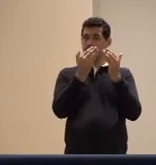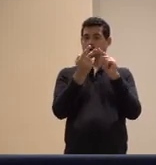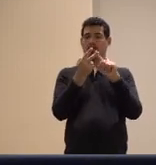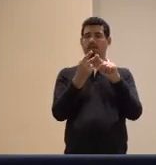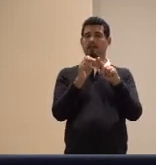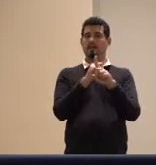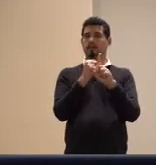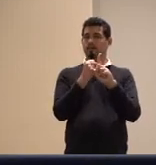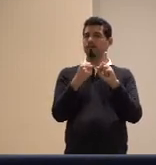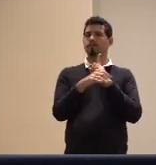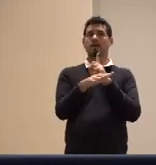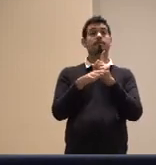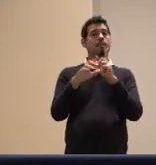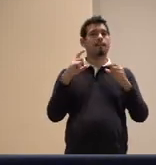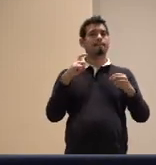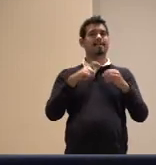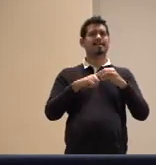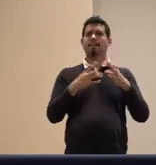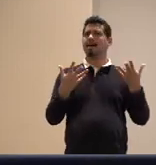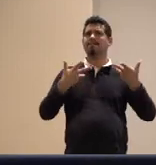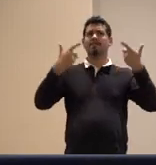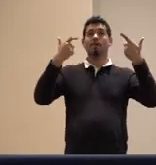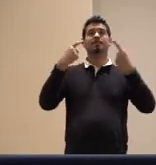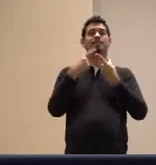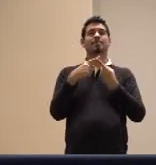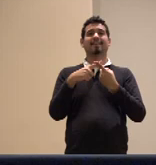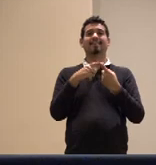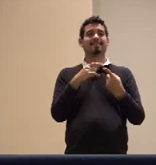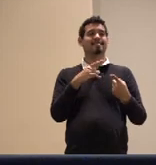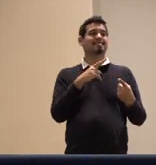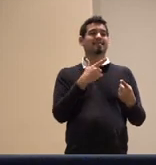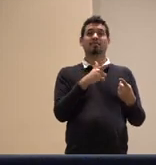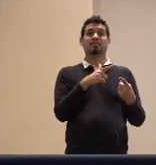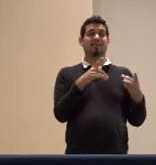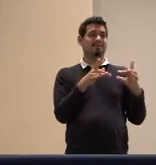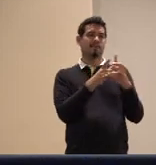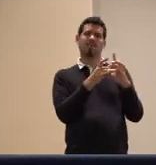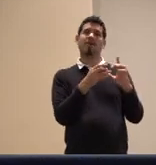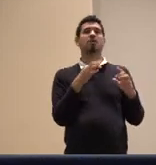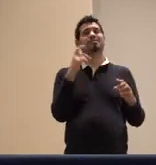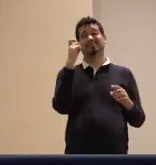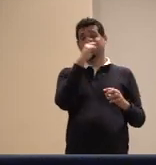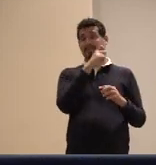parceria muito legal, porque acho que, se não for dessa forma, não tem como a gente fazer um trabalho efetivo, né?